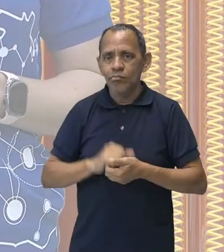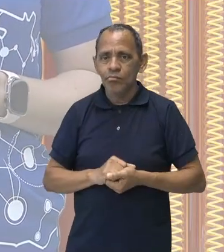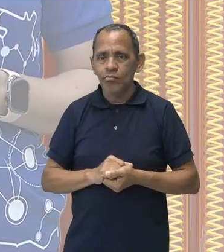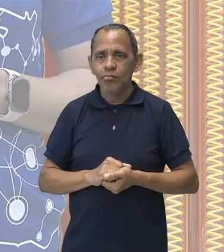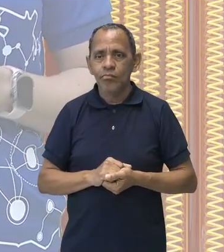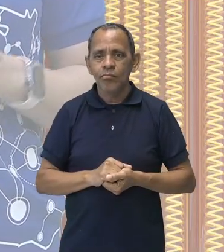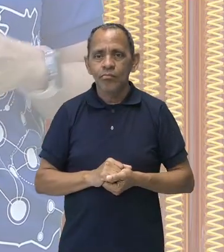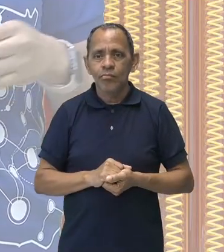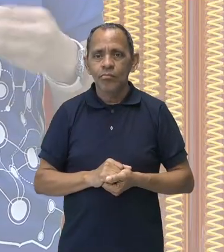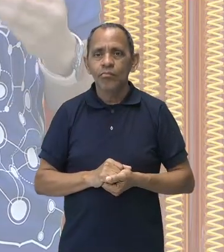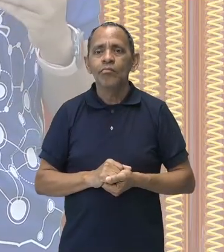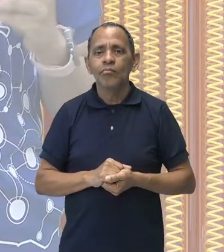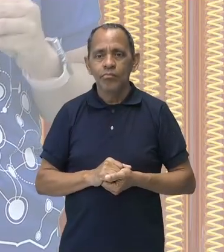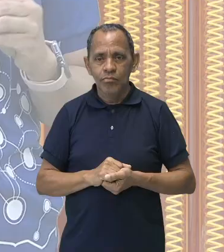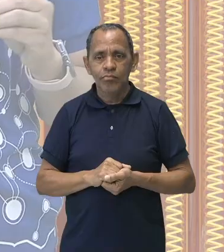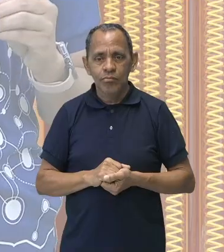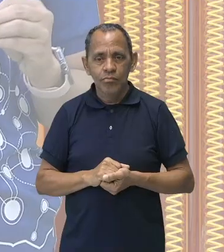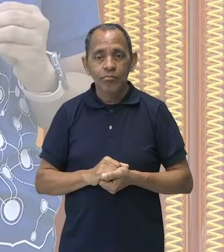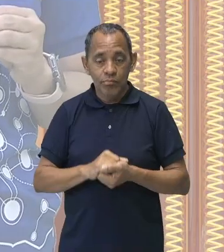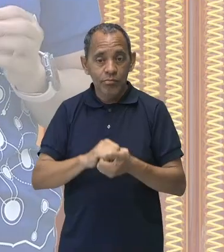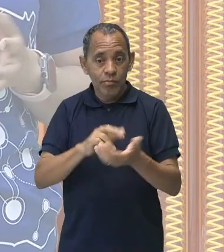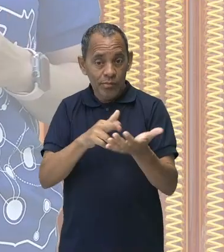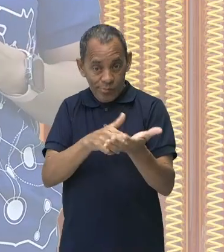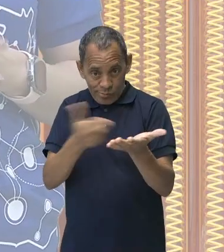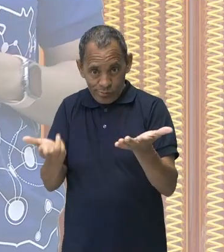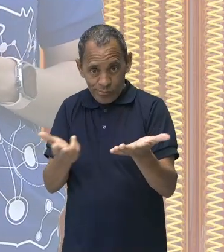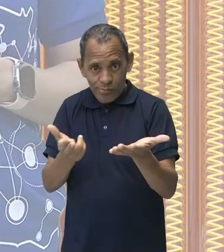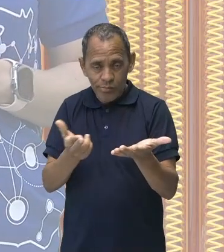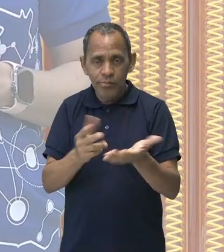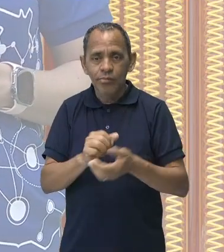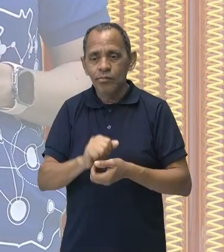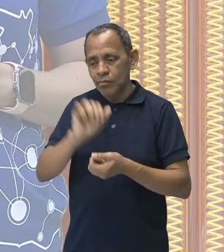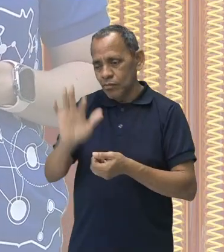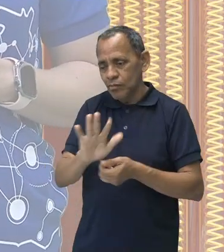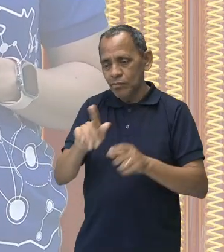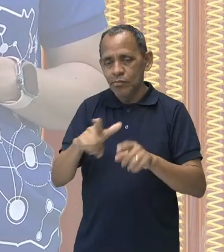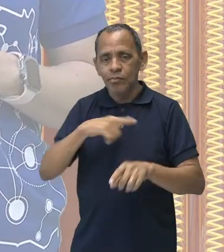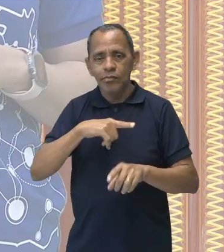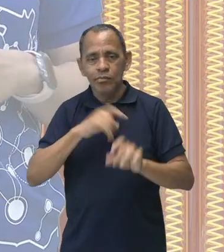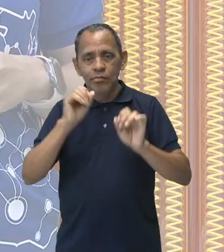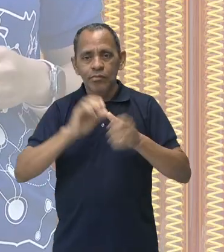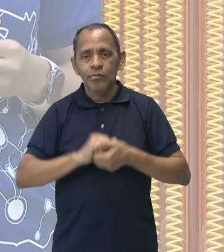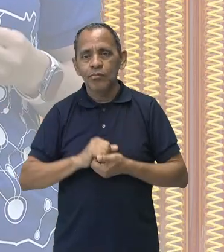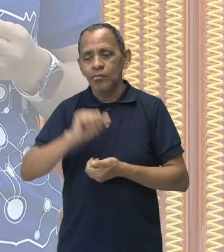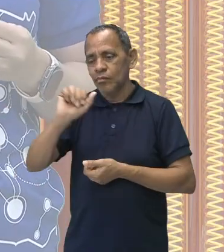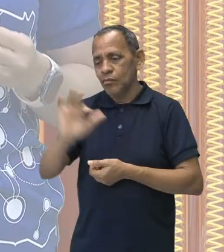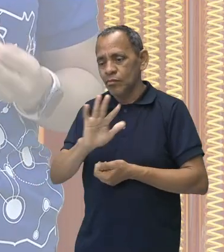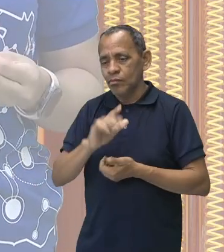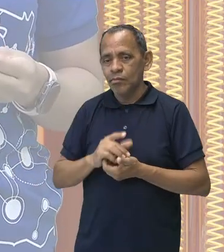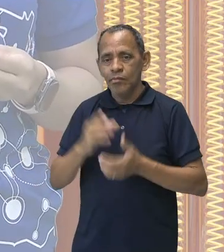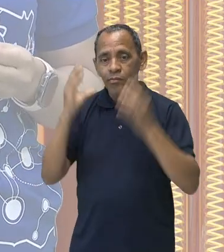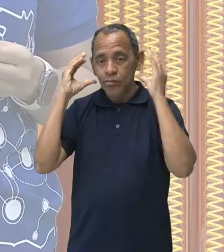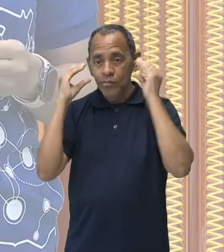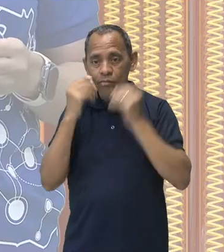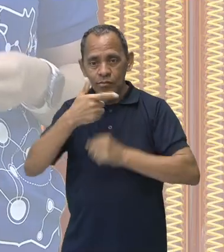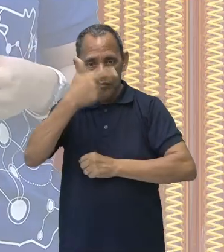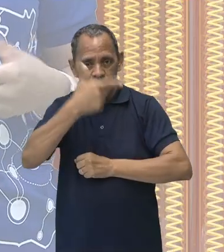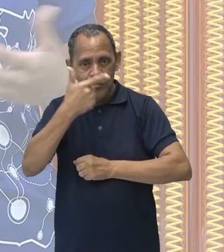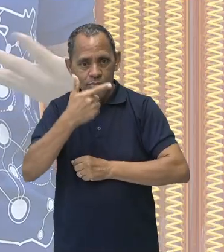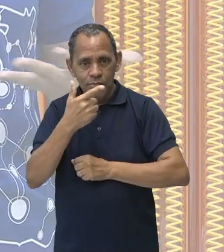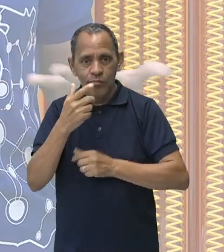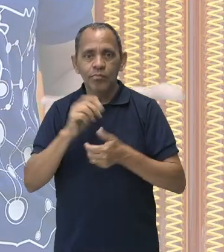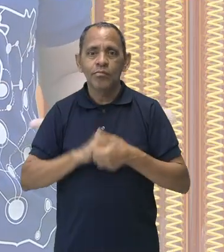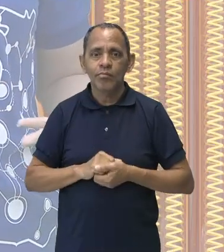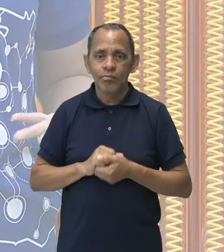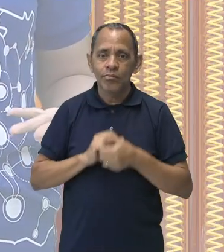que estava na capa da Revista Ilustrada. Observe aqui, nós temos a figura de Dom Pedro II ali adormecido